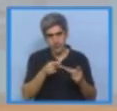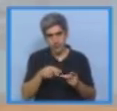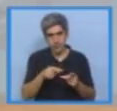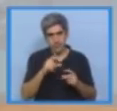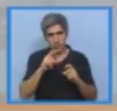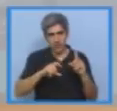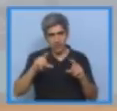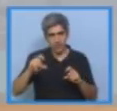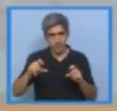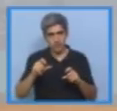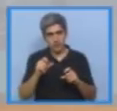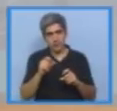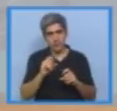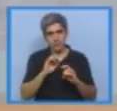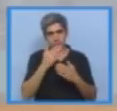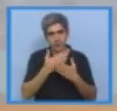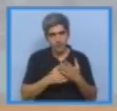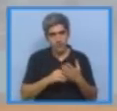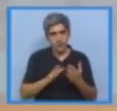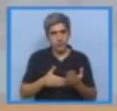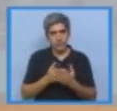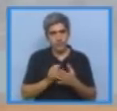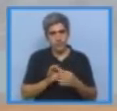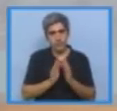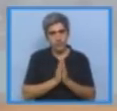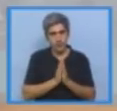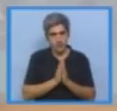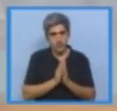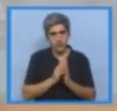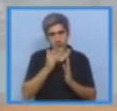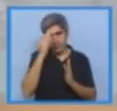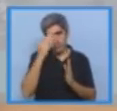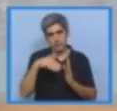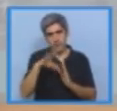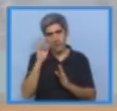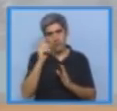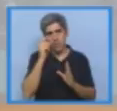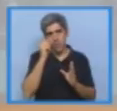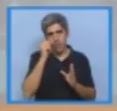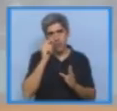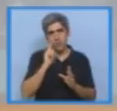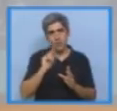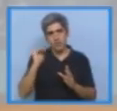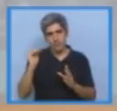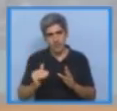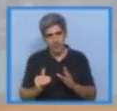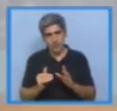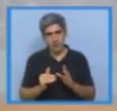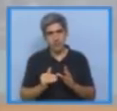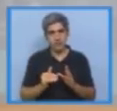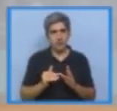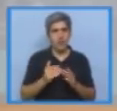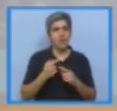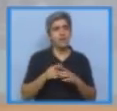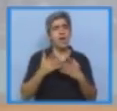destas estatísticas de sites e propostas ligadas à Igreja, com o maior número de homens do que de mulheres. Não é que seja uma diferença